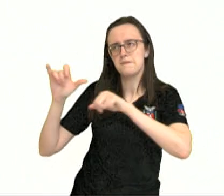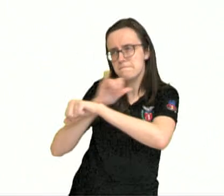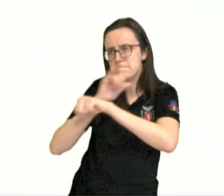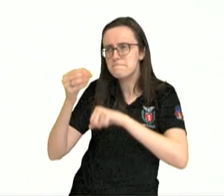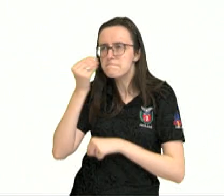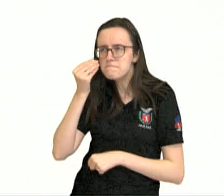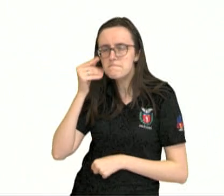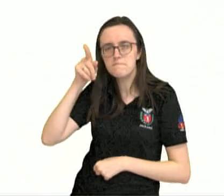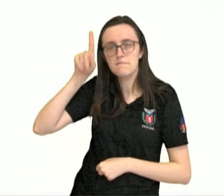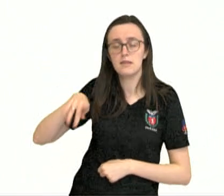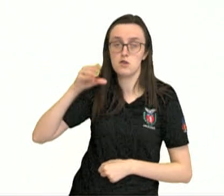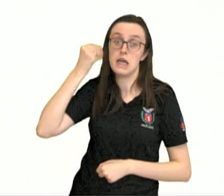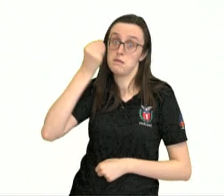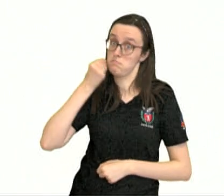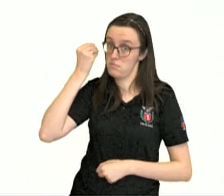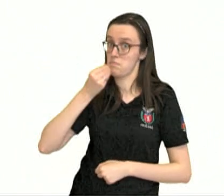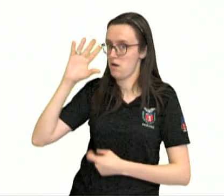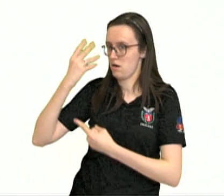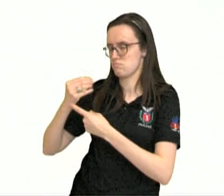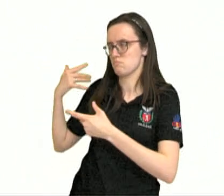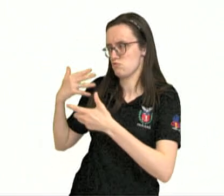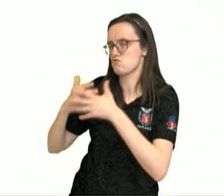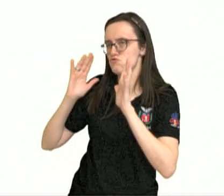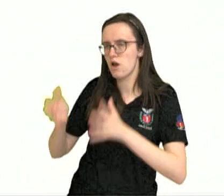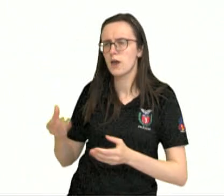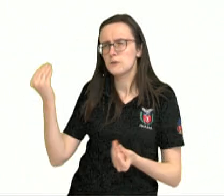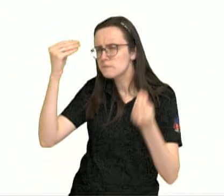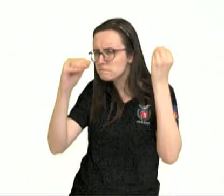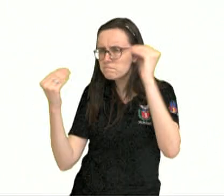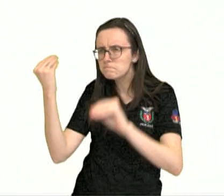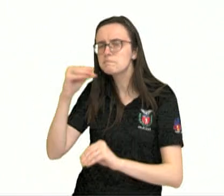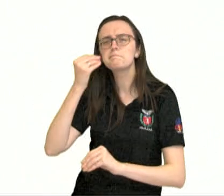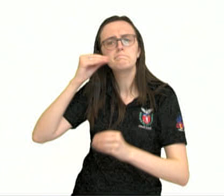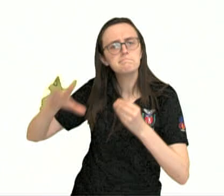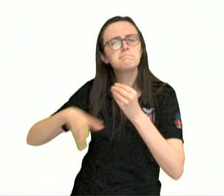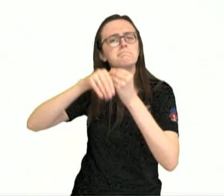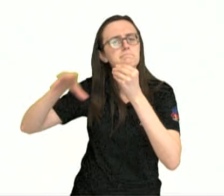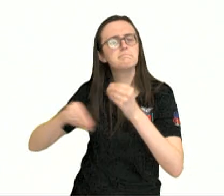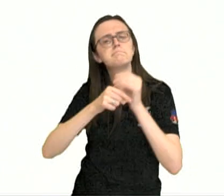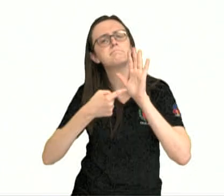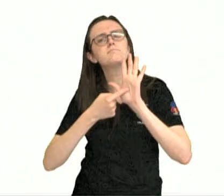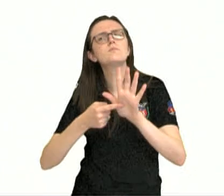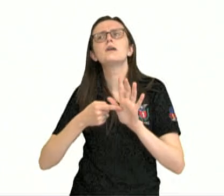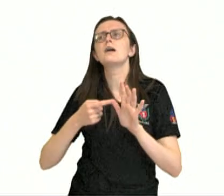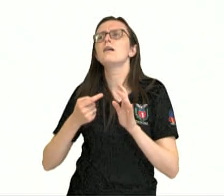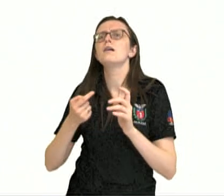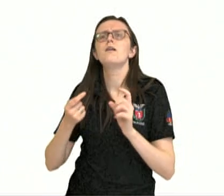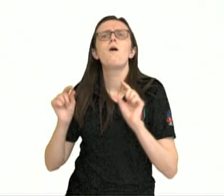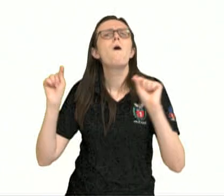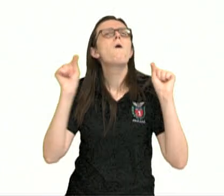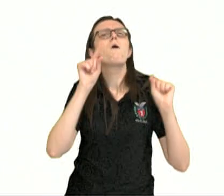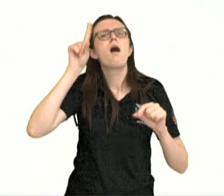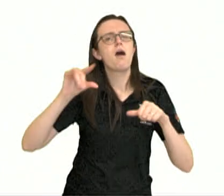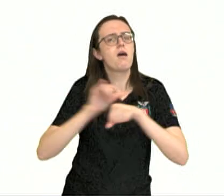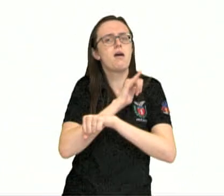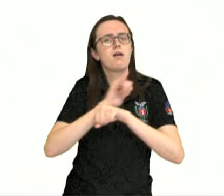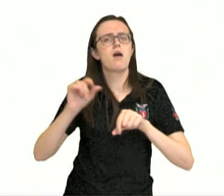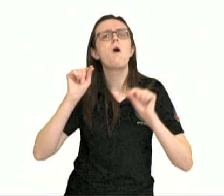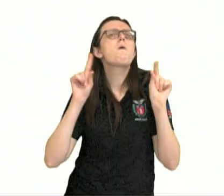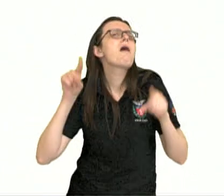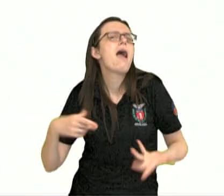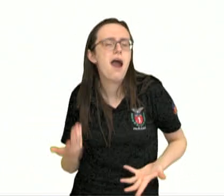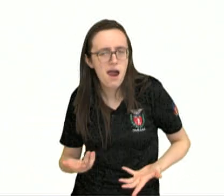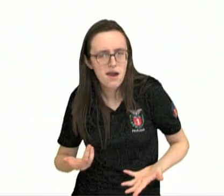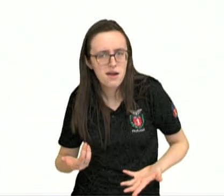da técnica deve-se ter experiência artística ele traz algumas contribuições o Duque de quais o que é a técnica do